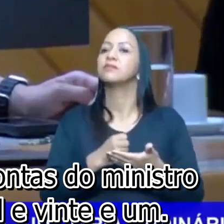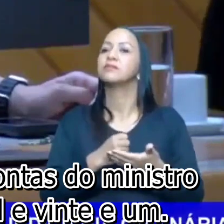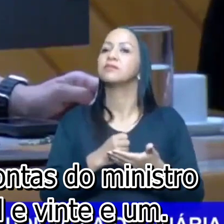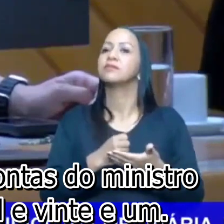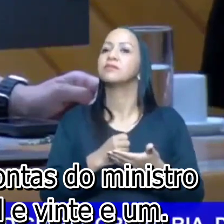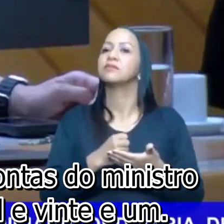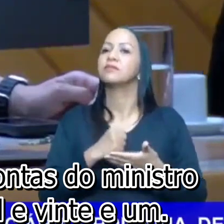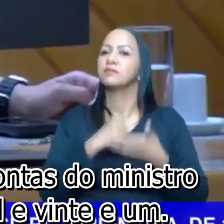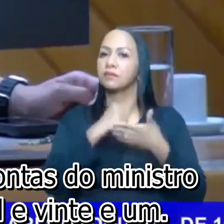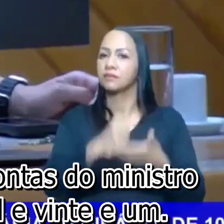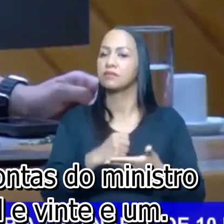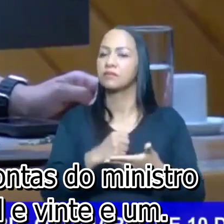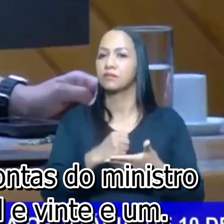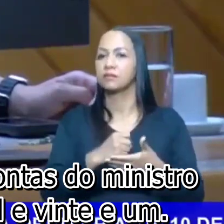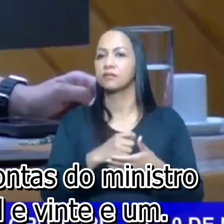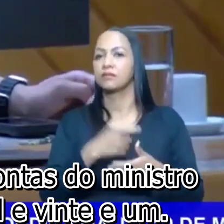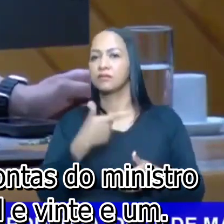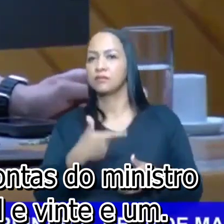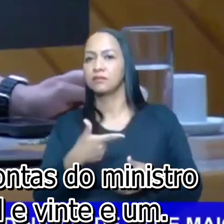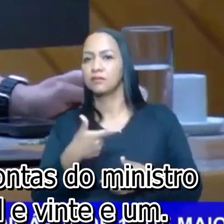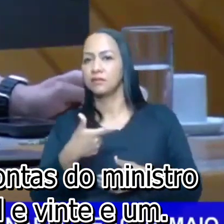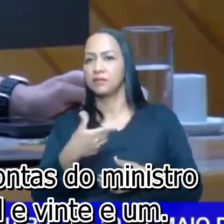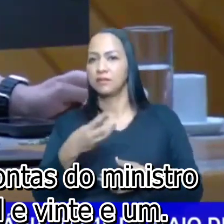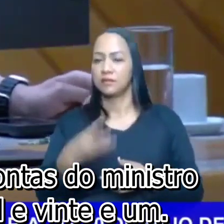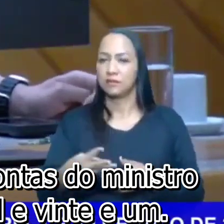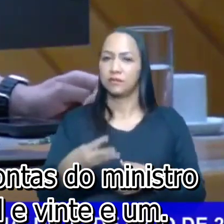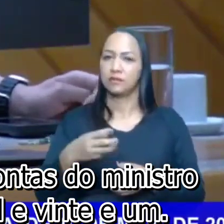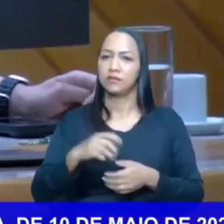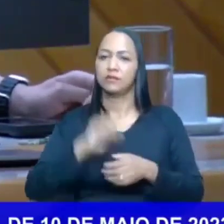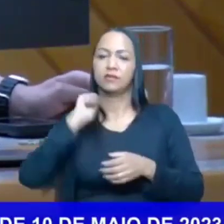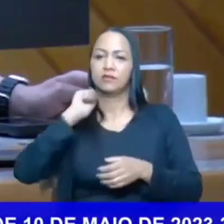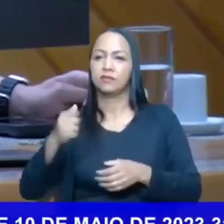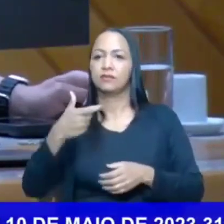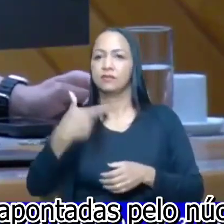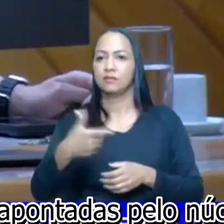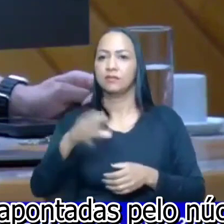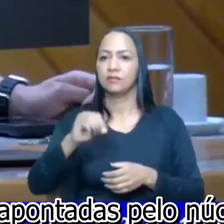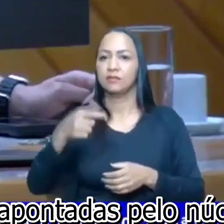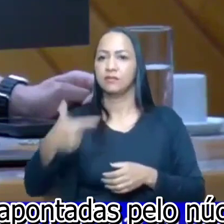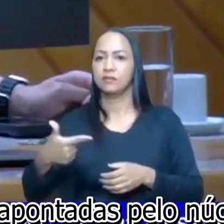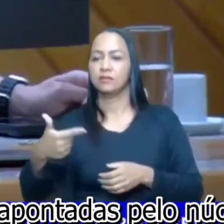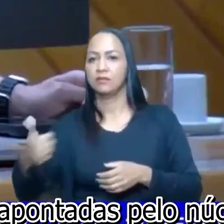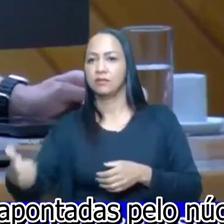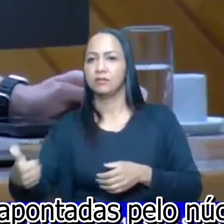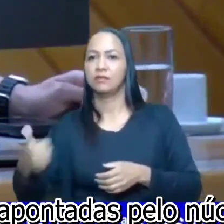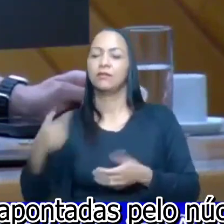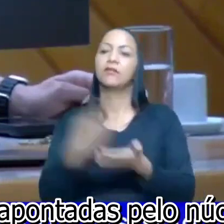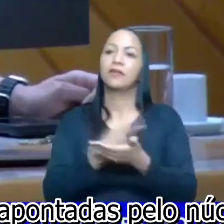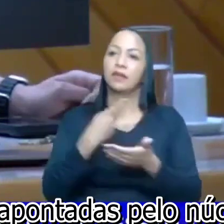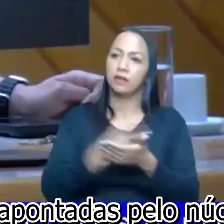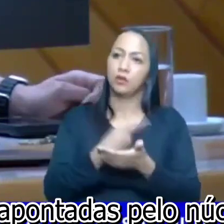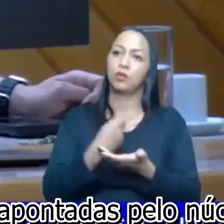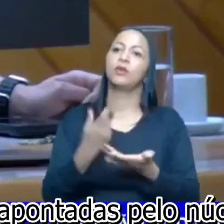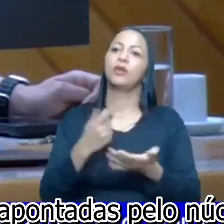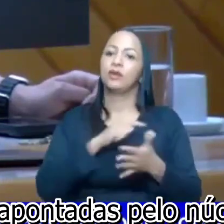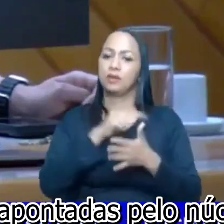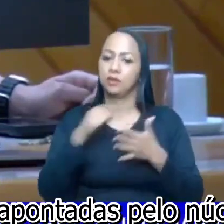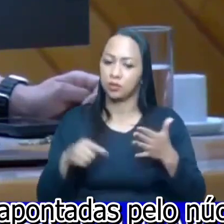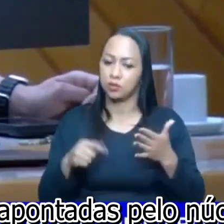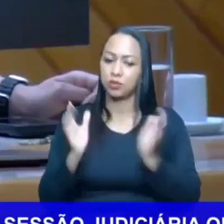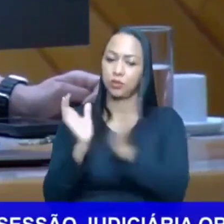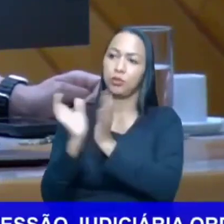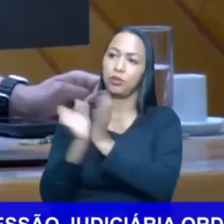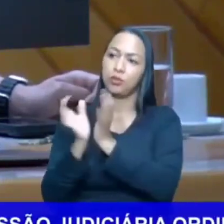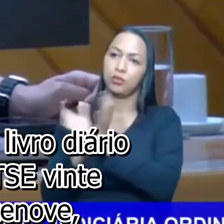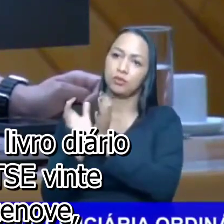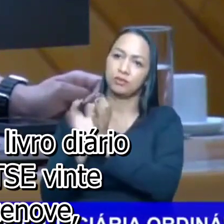ministro Mauro Campbell, de 23 de abril de 2021. Passo, então, a análise das falhas remanescentes que foram apontadas pelo núcleo. No